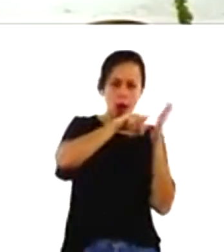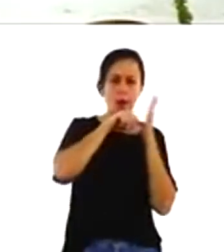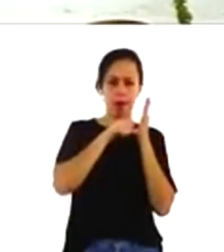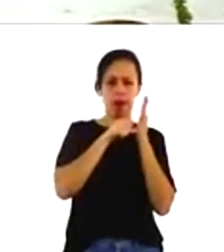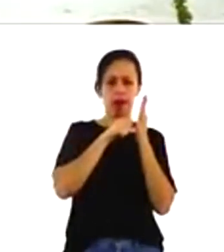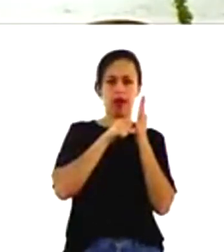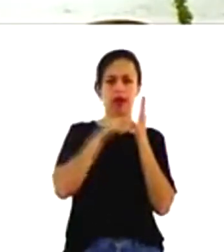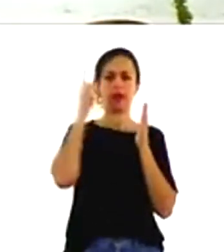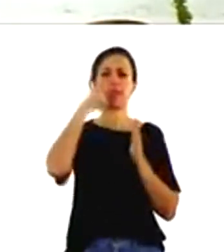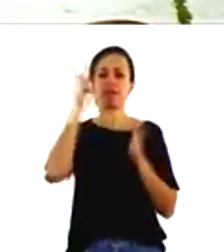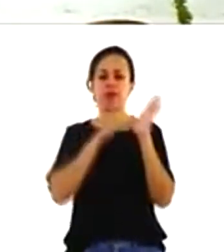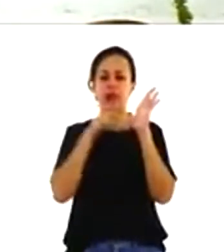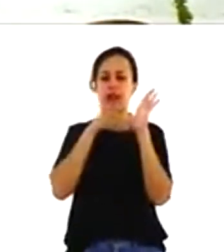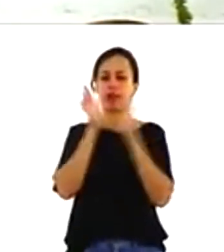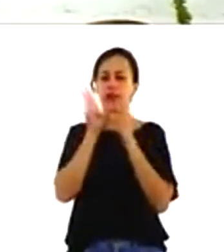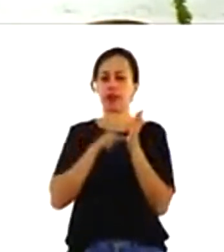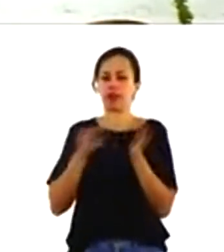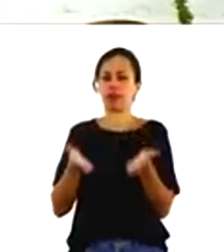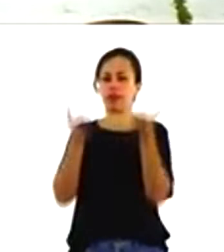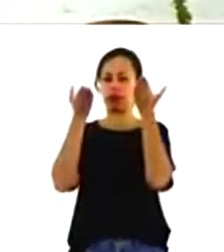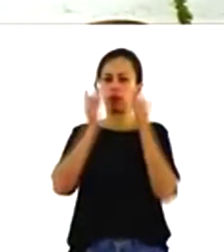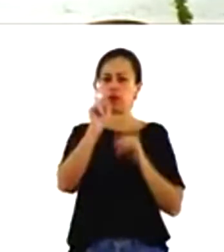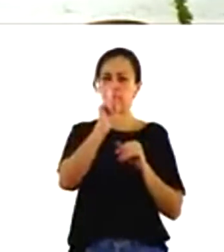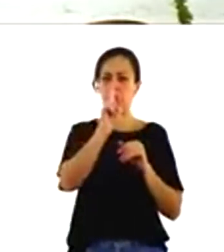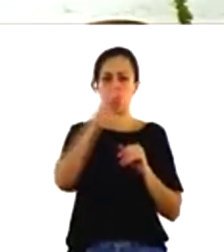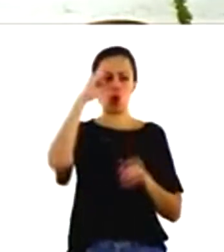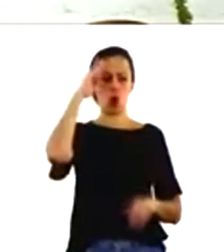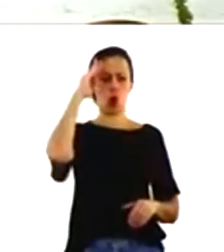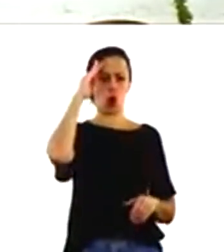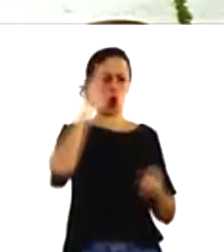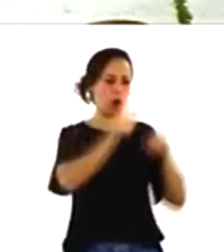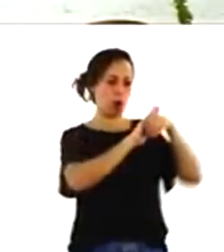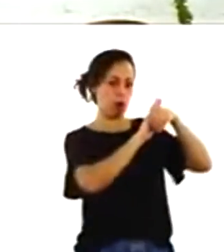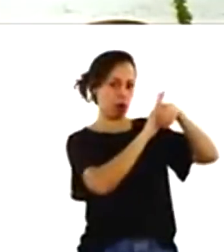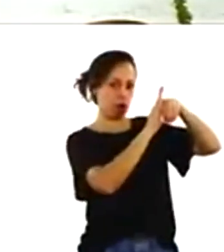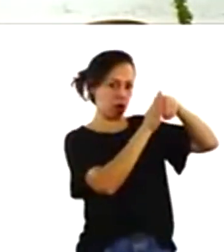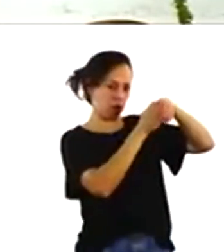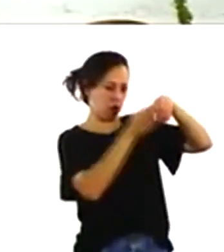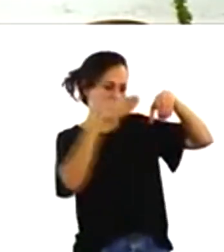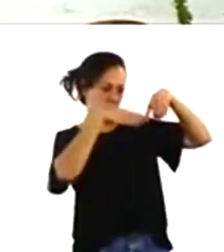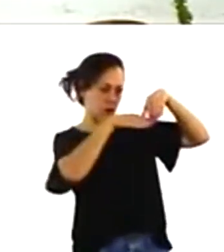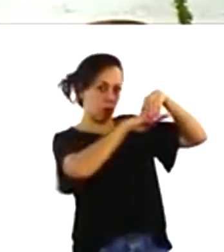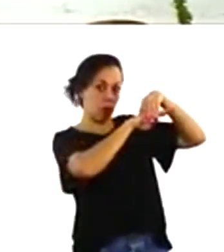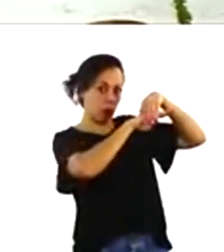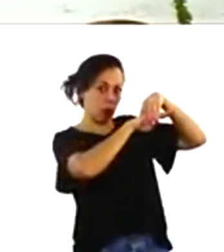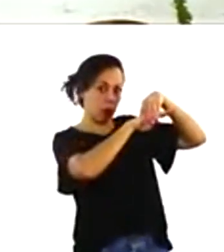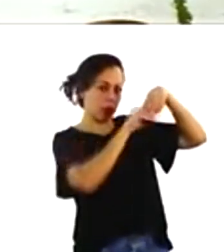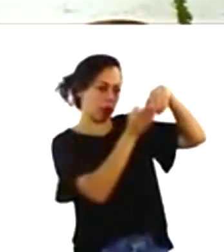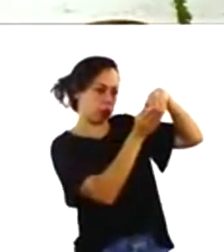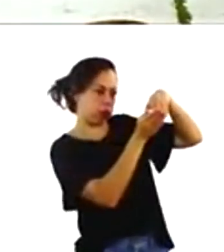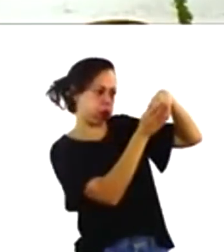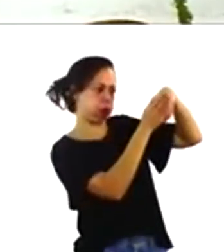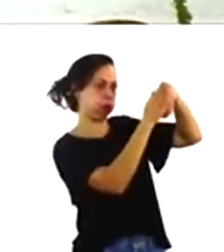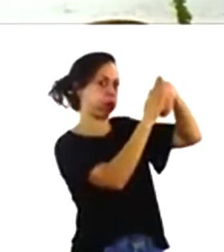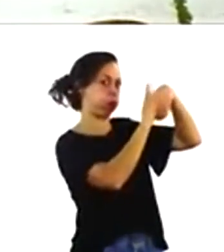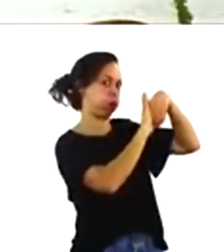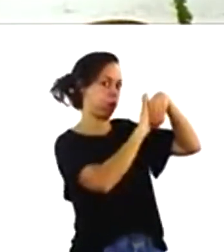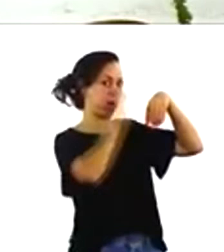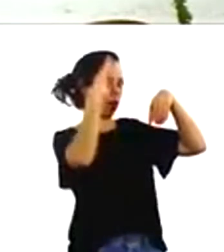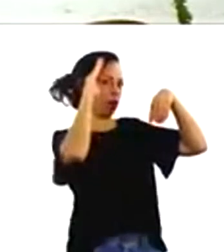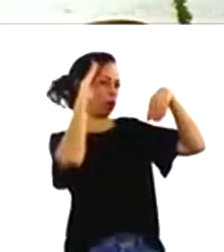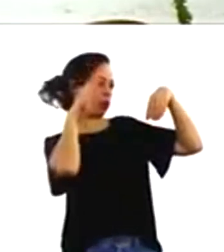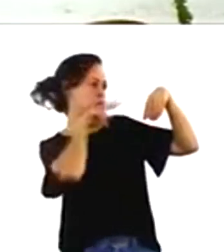sepultura. Você acha que alguém ousaria entrar lá? Você acha que